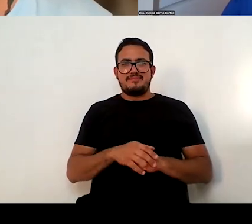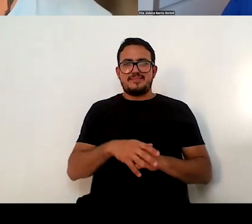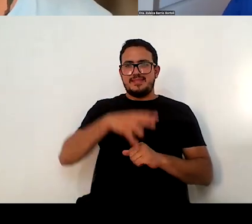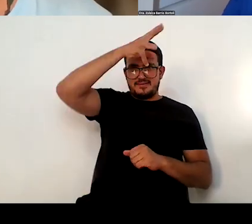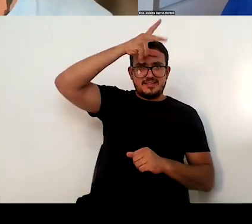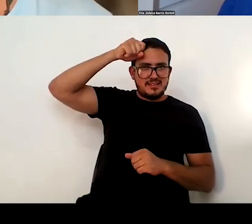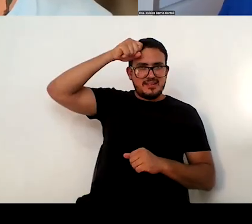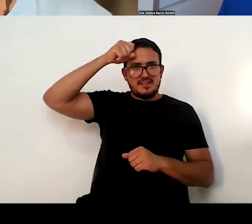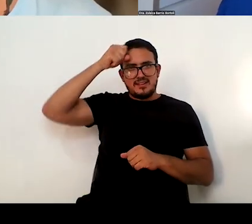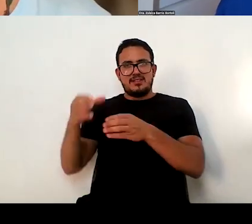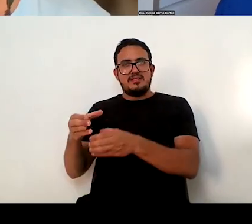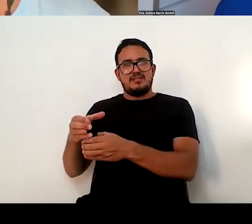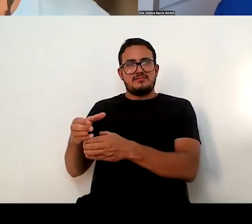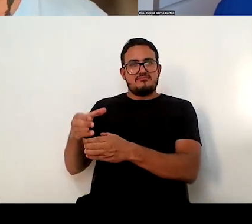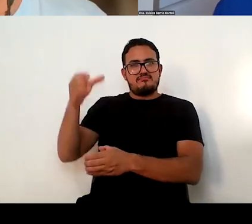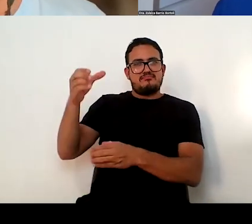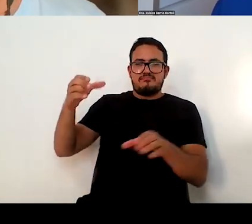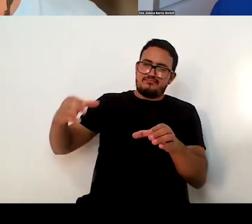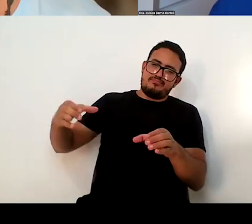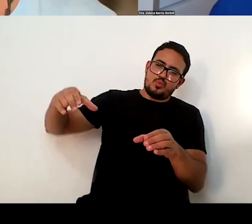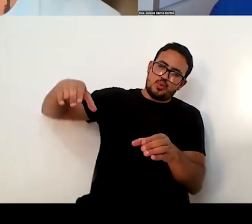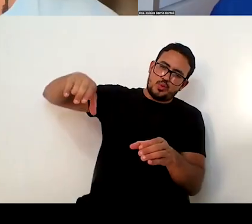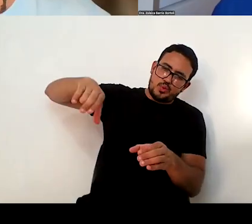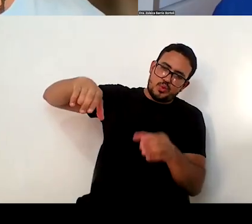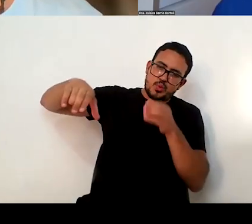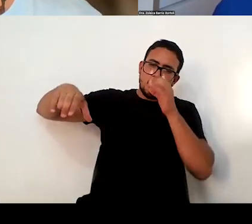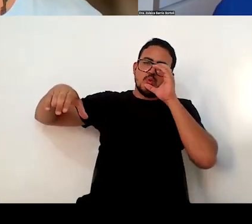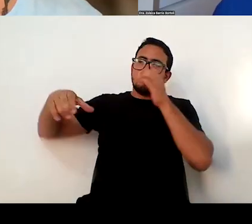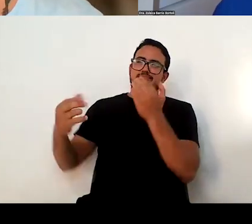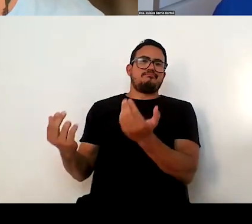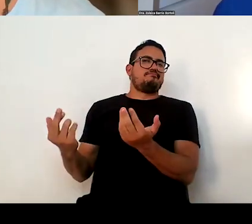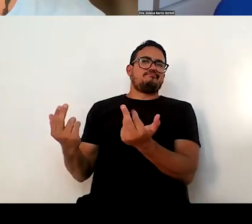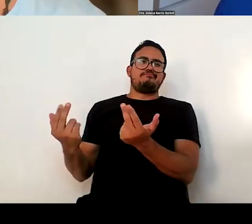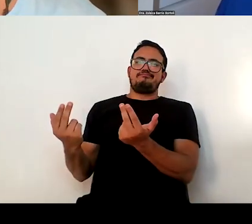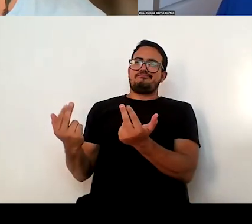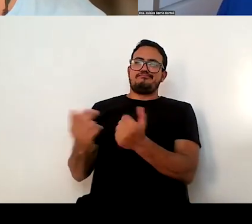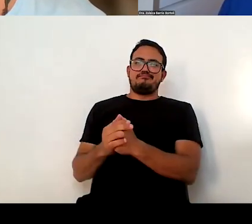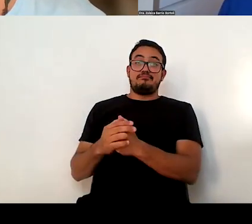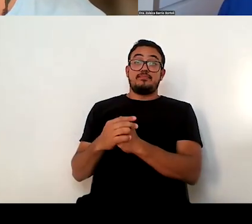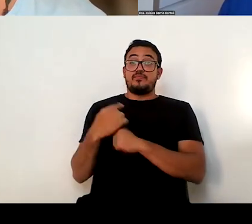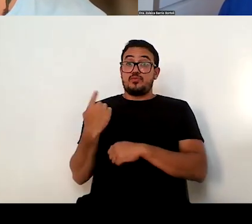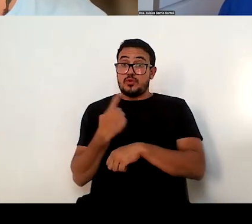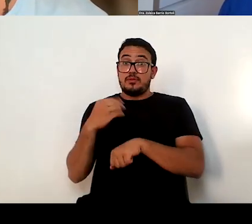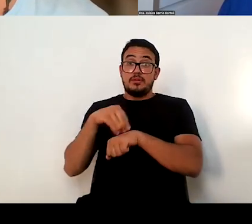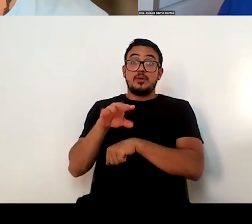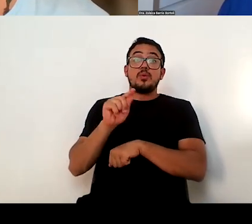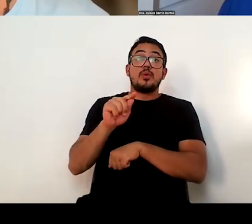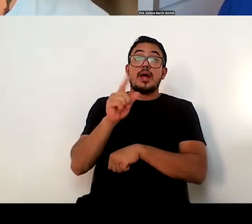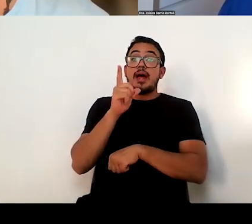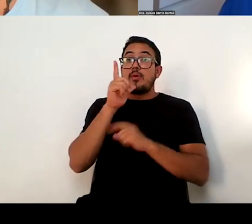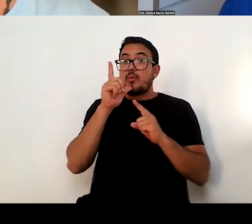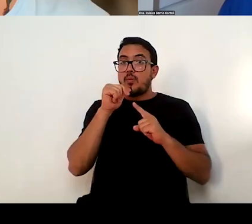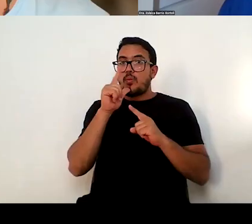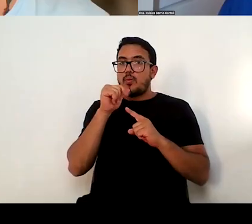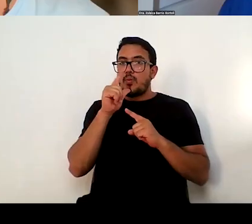coisa, tá? Isso aí não faz diferença, tá? Na realidade, o que a gente orienta é água. E se for